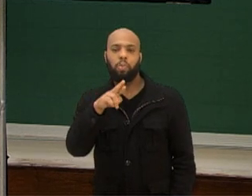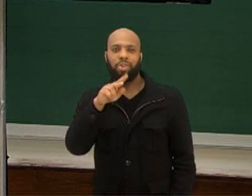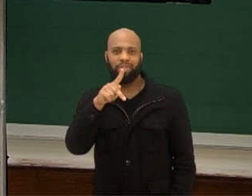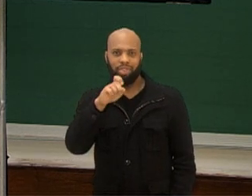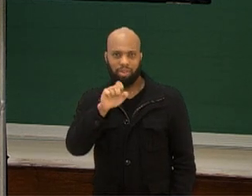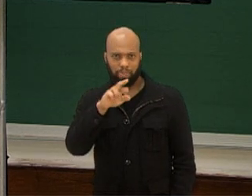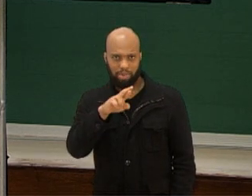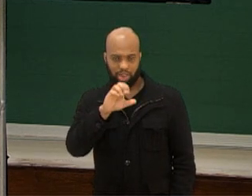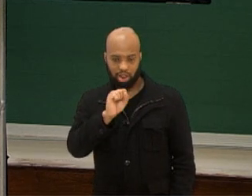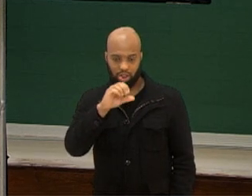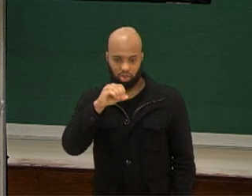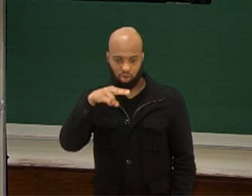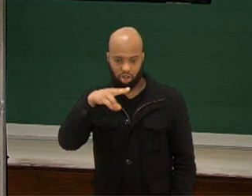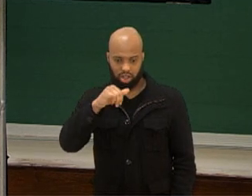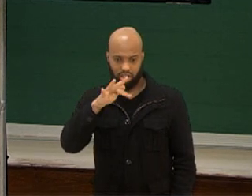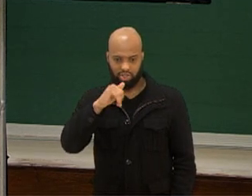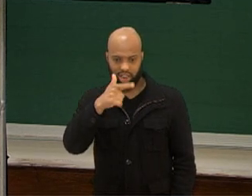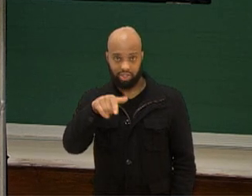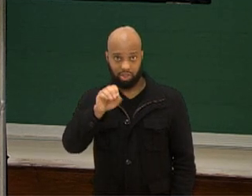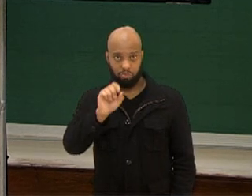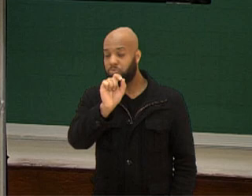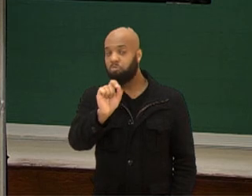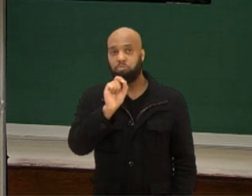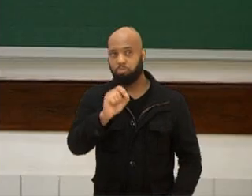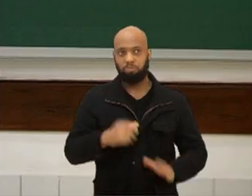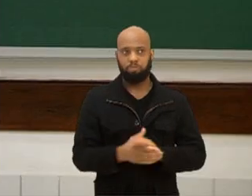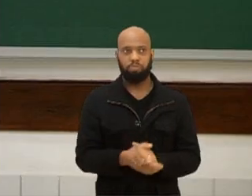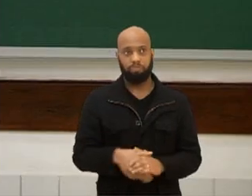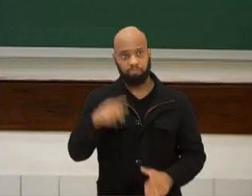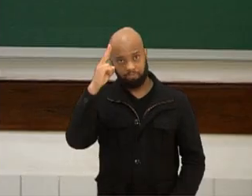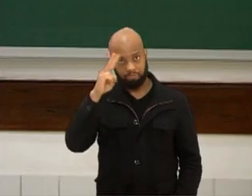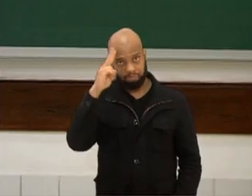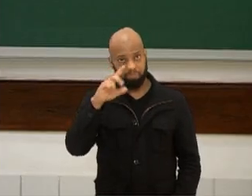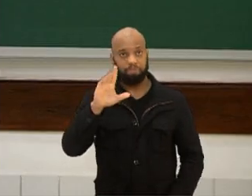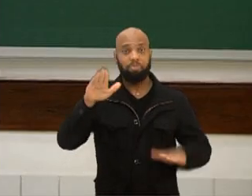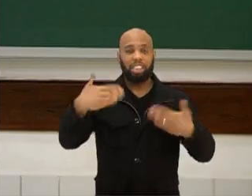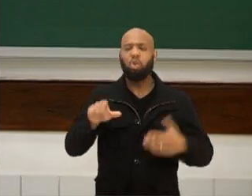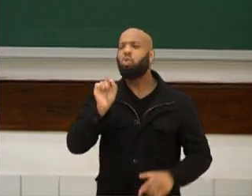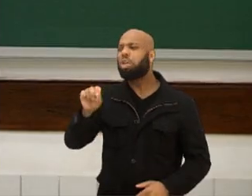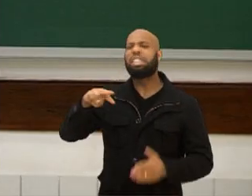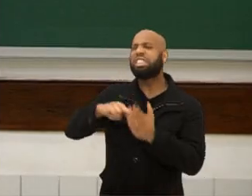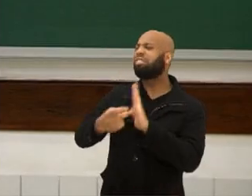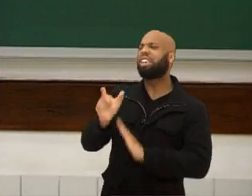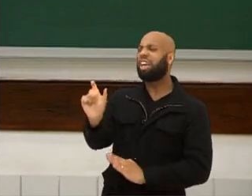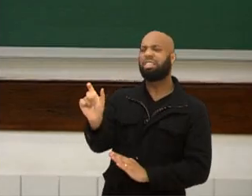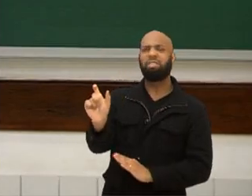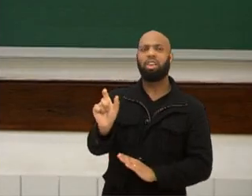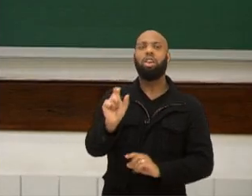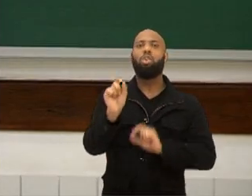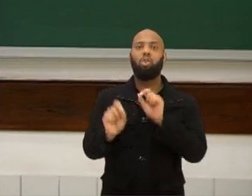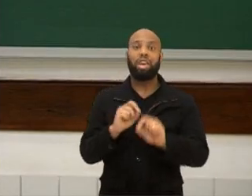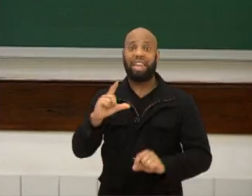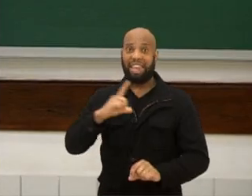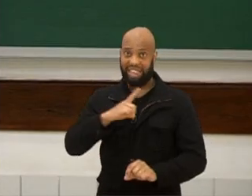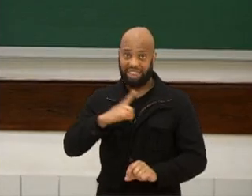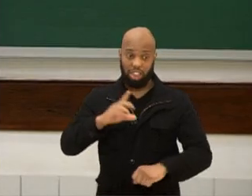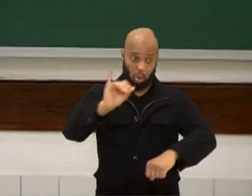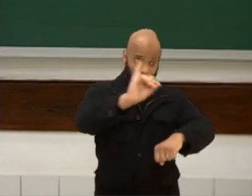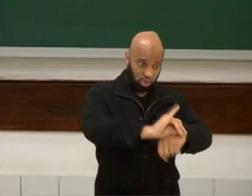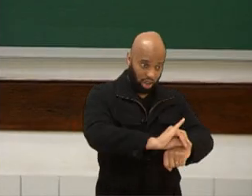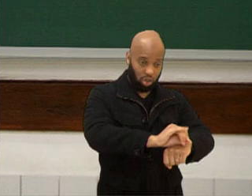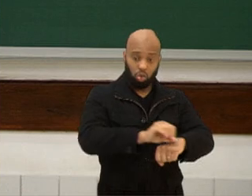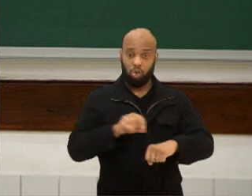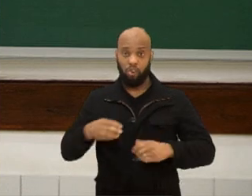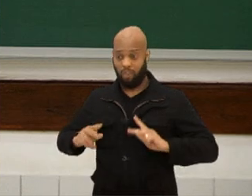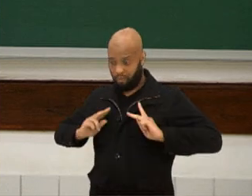C, onomatopeia ou letra D, catacrese. Lembrando que a personificação é você fazer o quê? Você dar